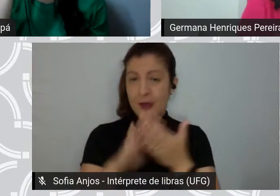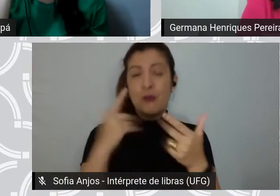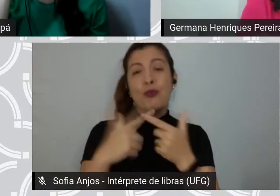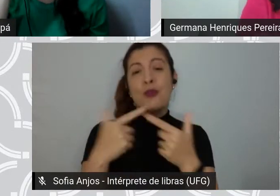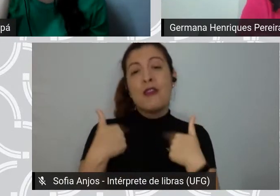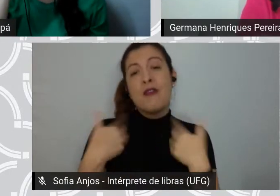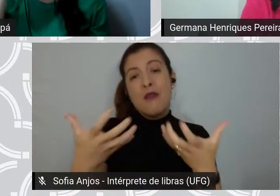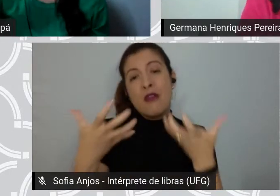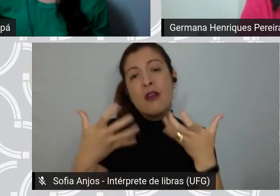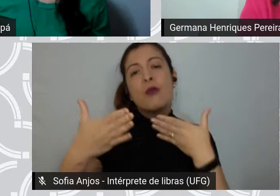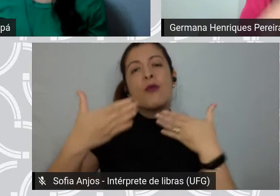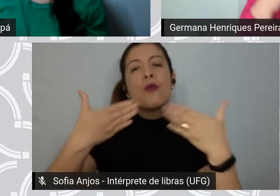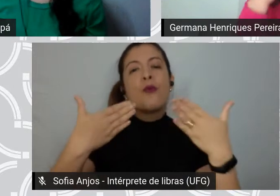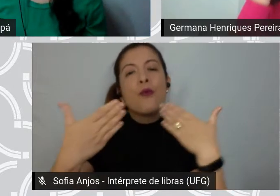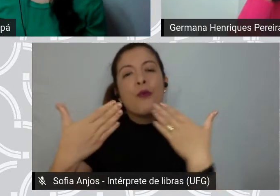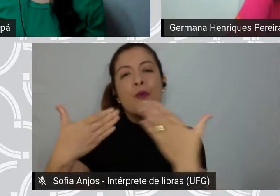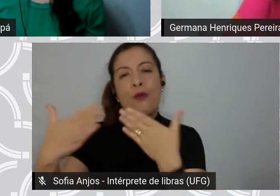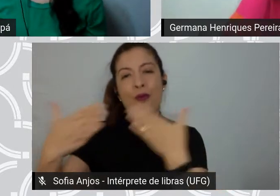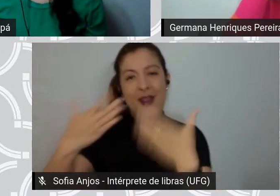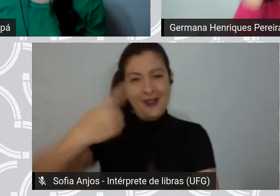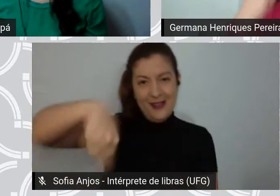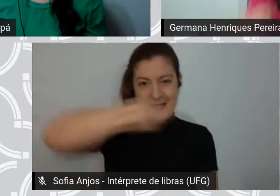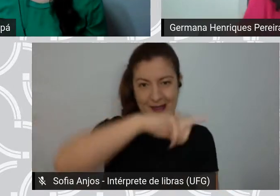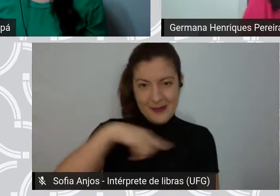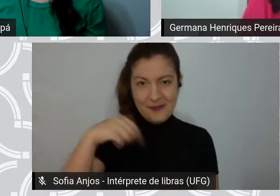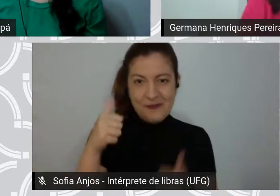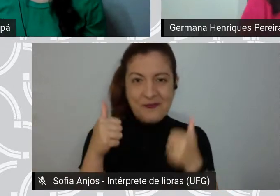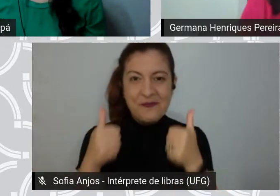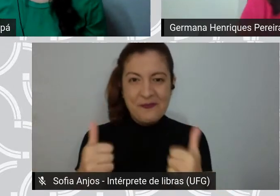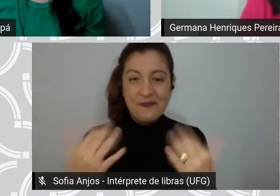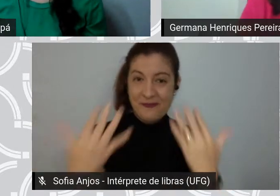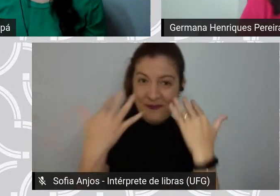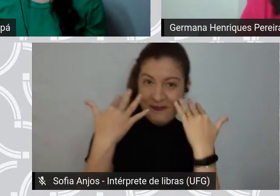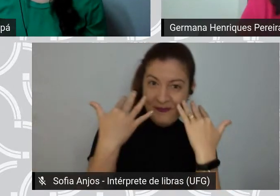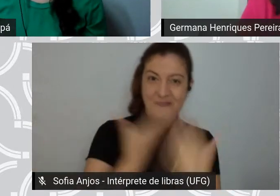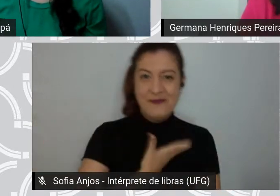assistindo. Então, como nós sabemos, né, falar